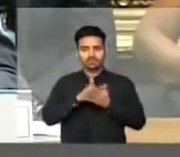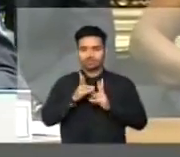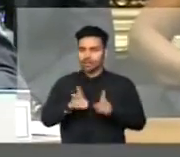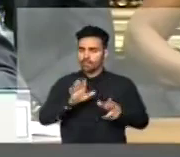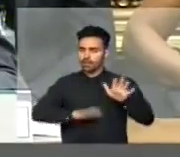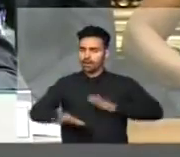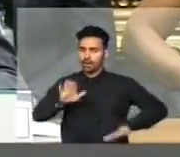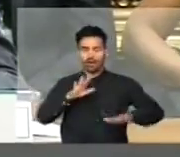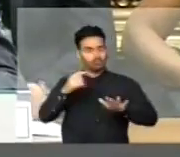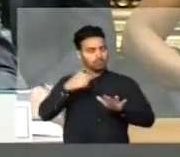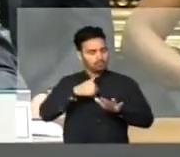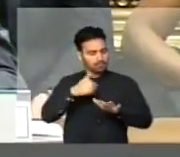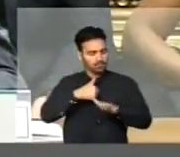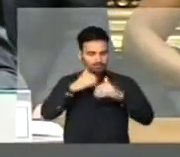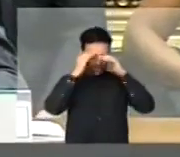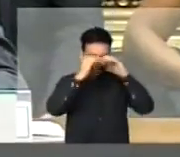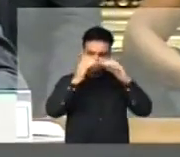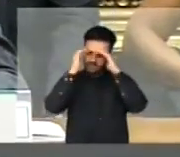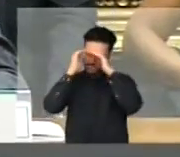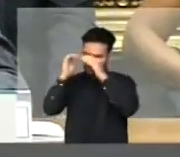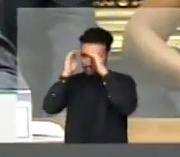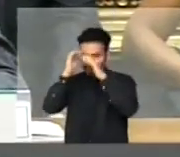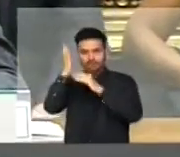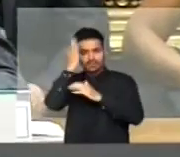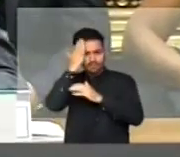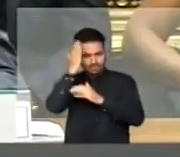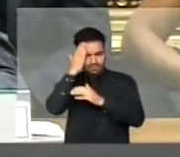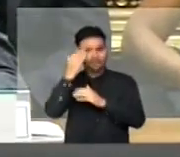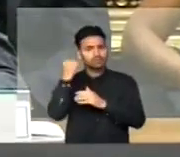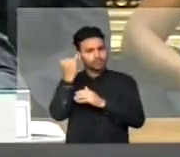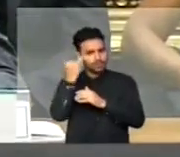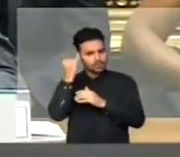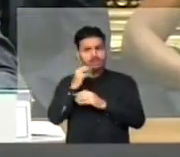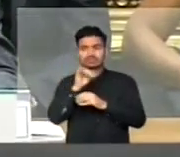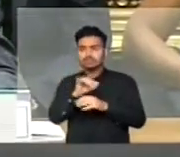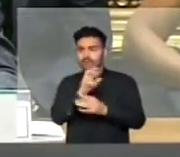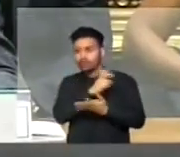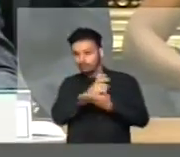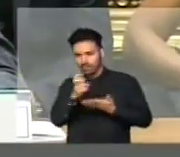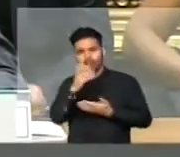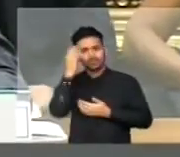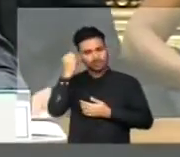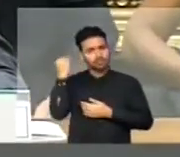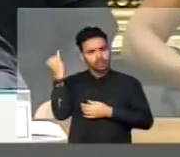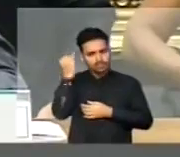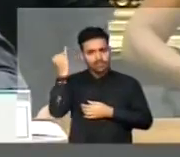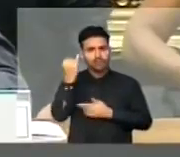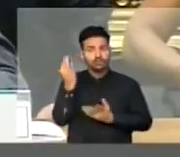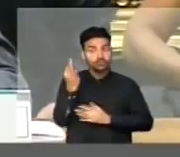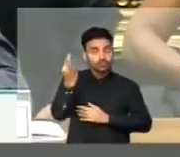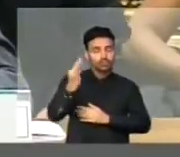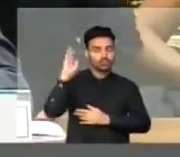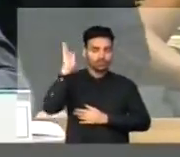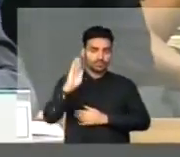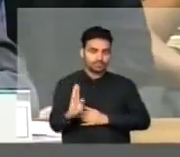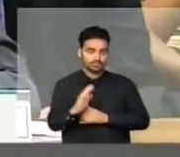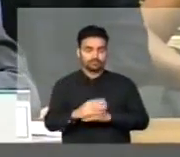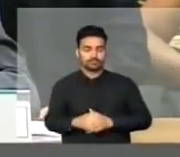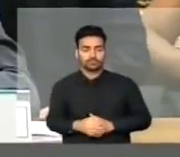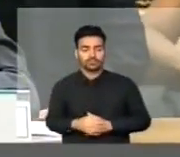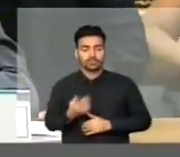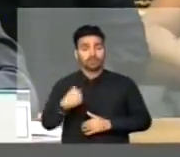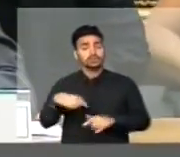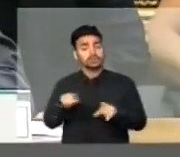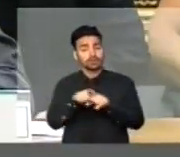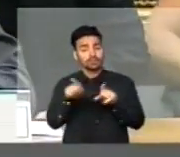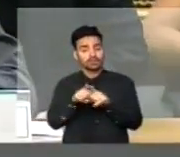às argumentações e sabedor da relevância da decisão que será aqui tomada para o destino de nosso país. Anoto